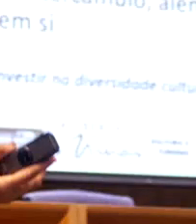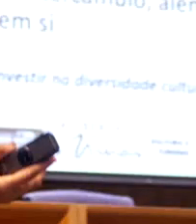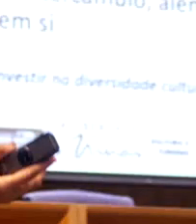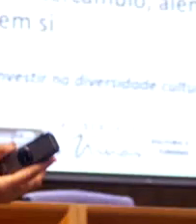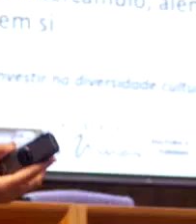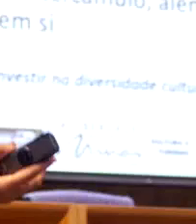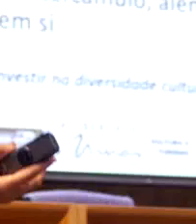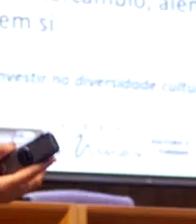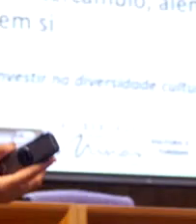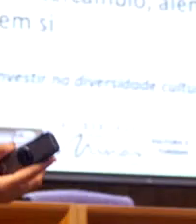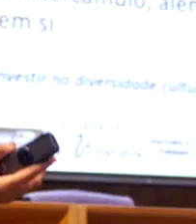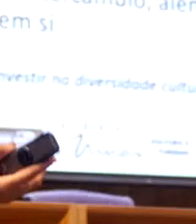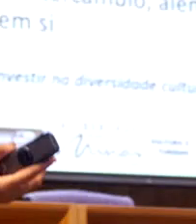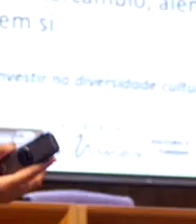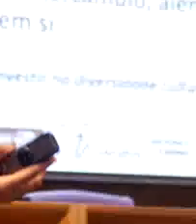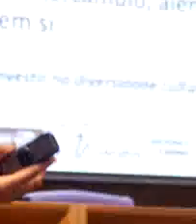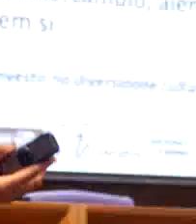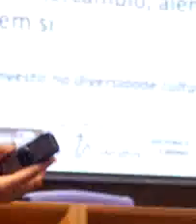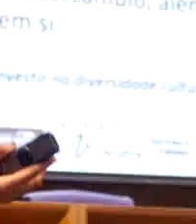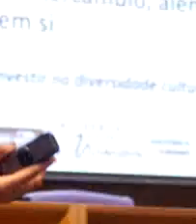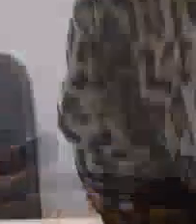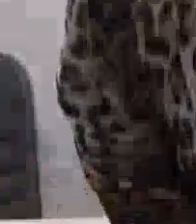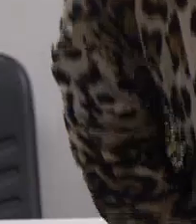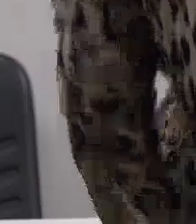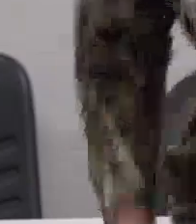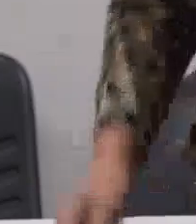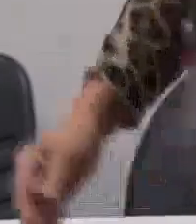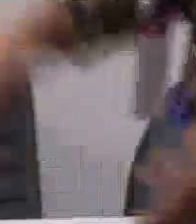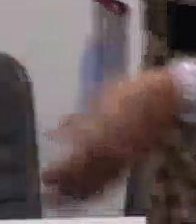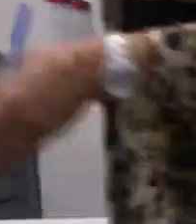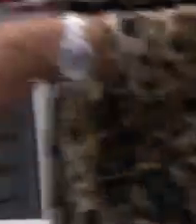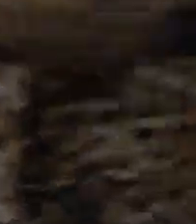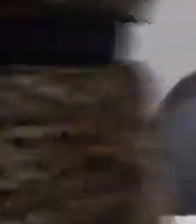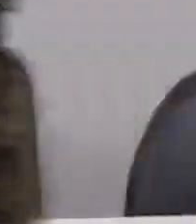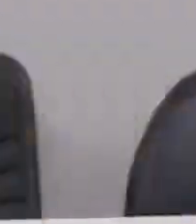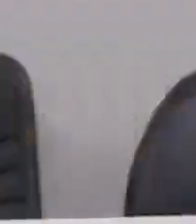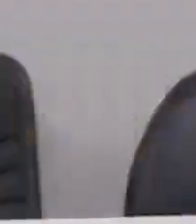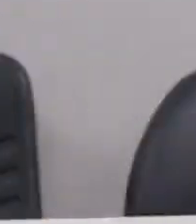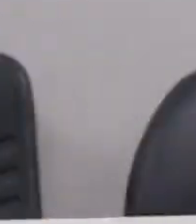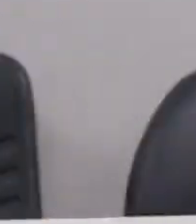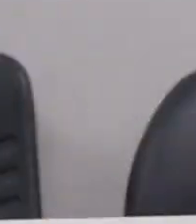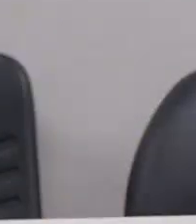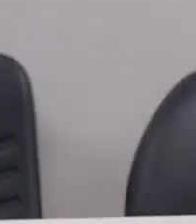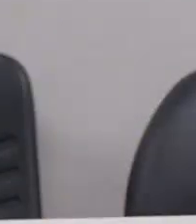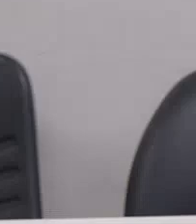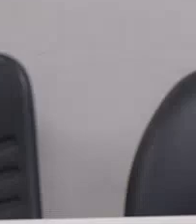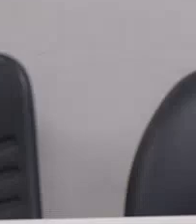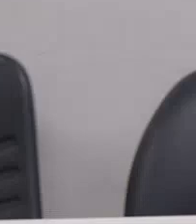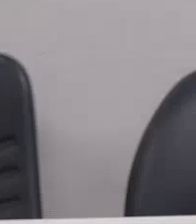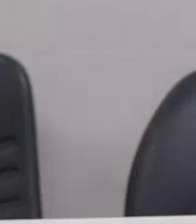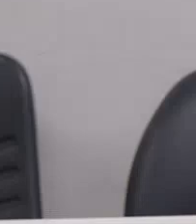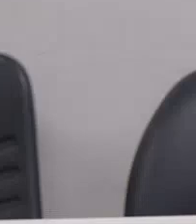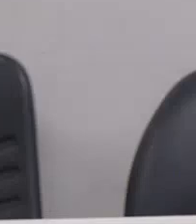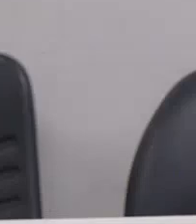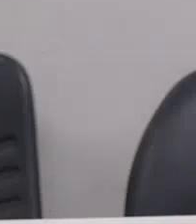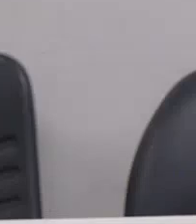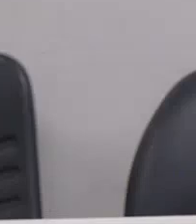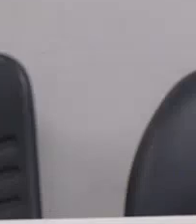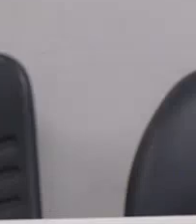também, além do mecanismo, é realmente a formação em fazer projetos. E essa formação ela se